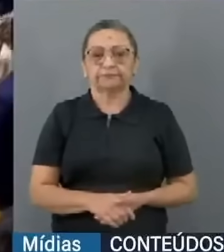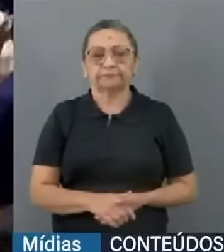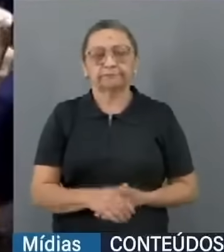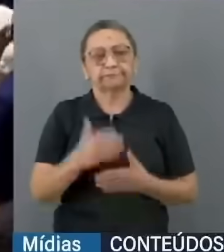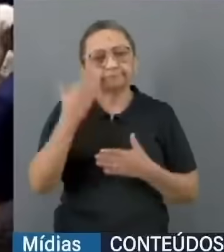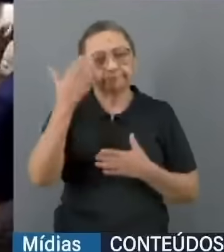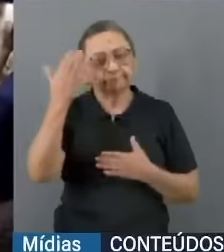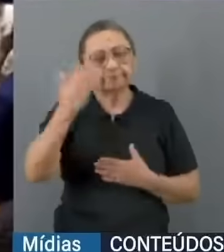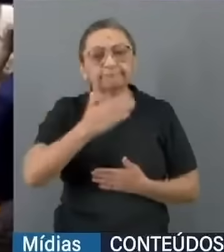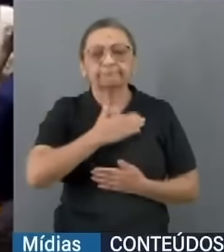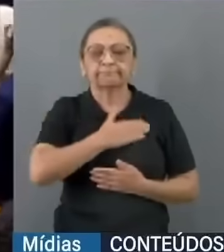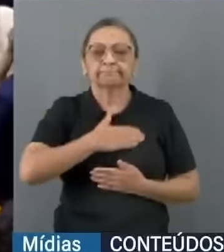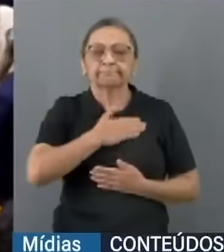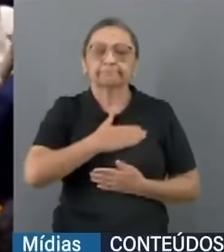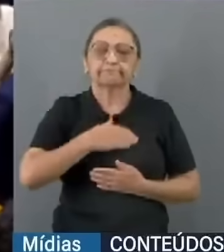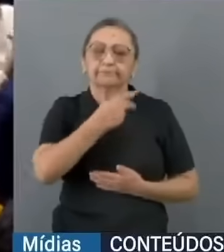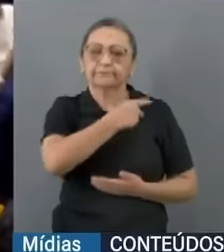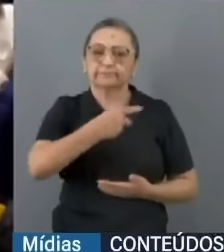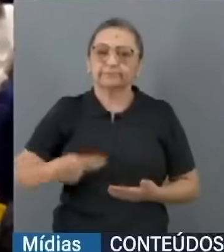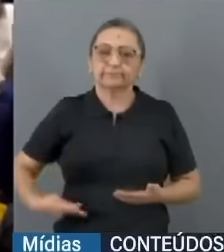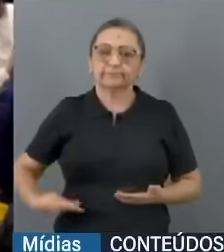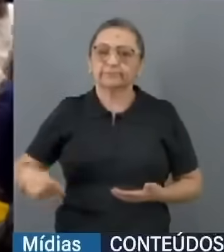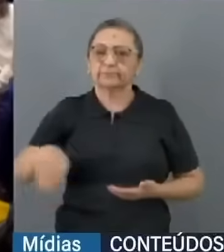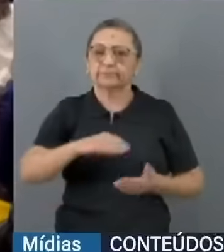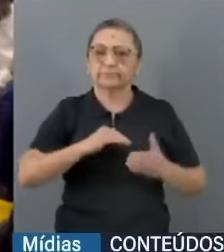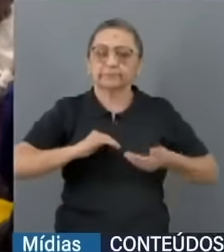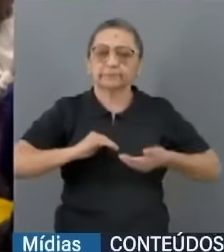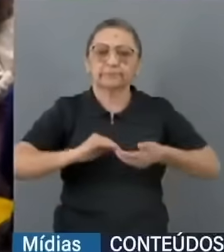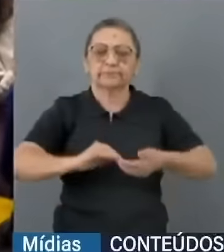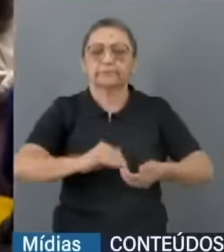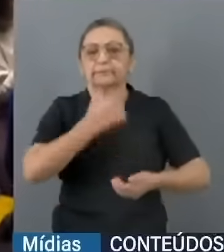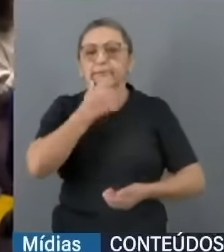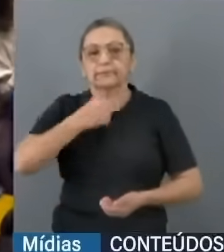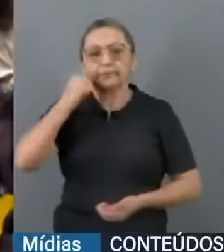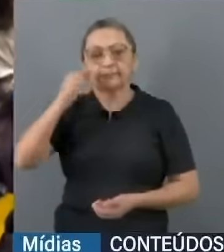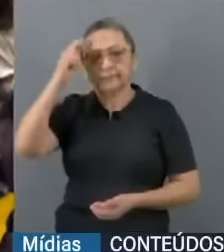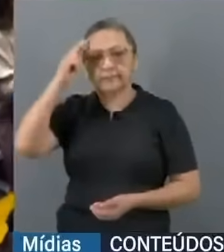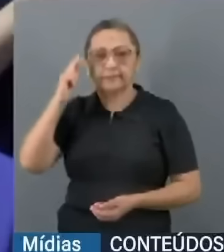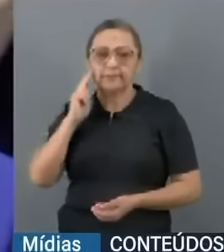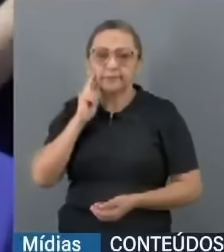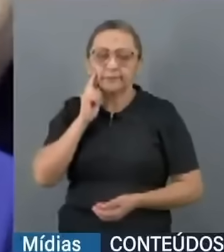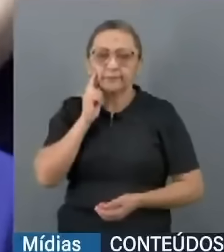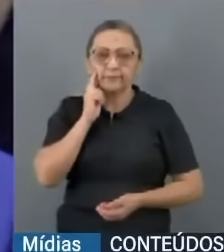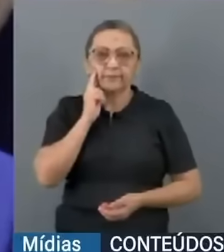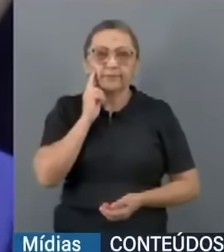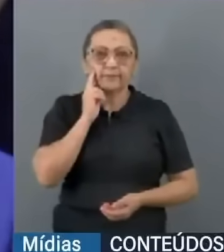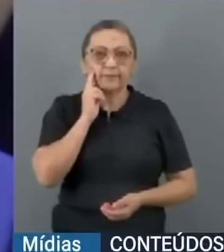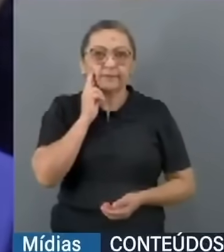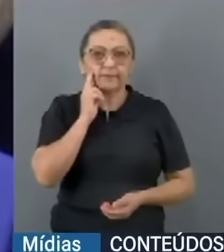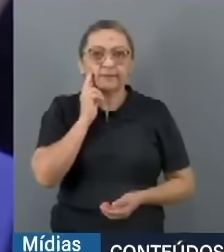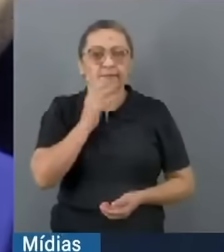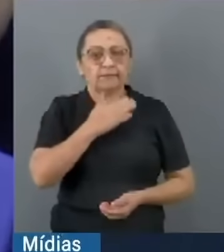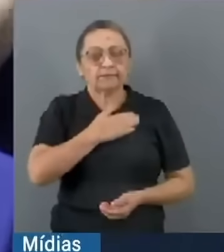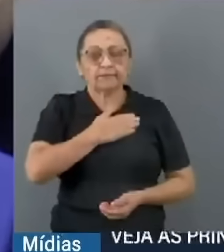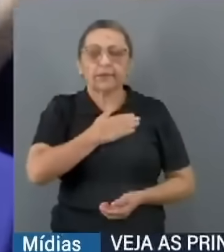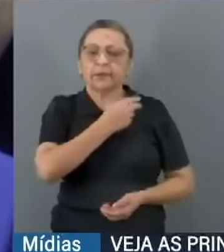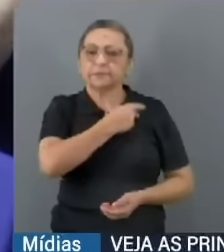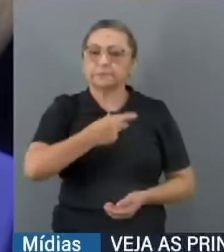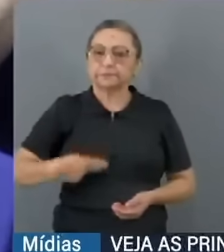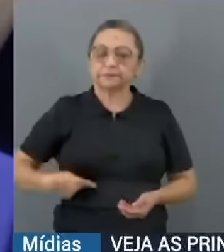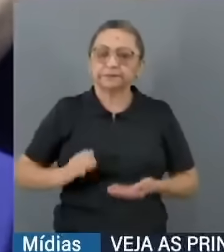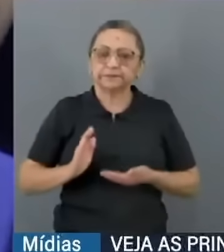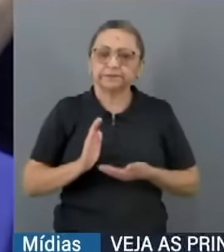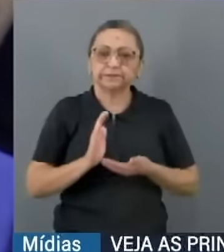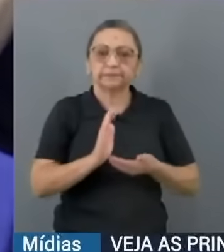presidente do Senado, senador Rodrigo Pacheco, meu caro presidente da